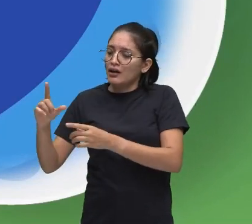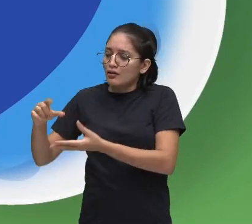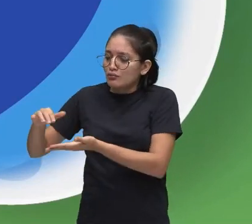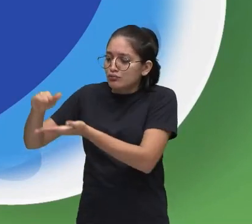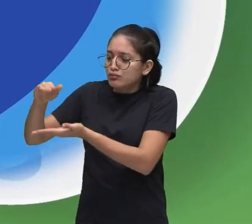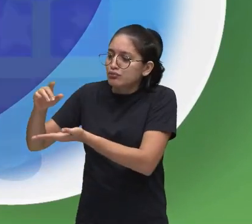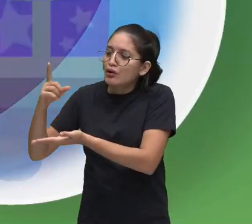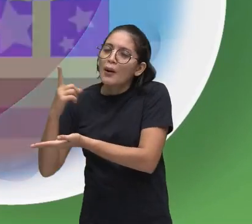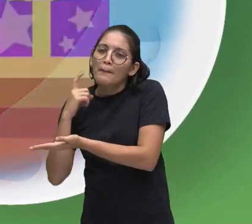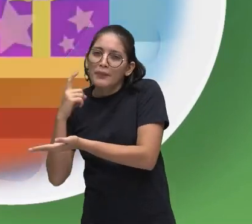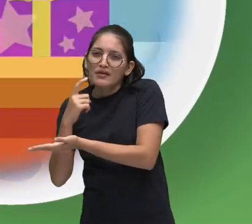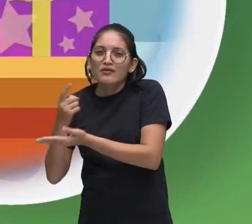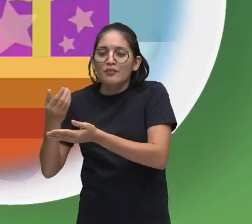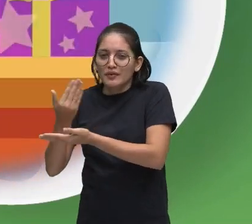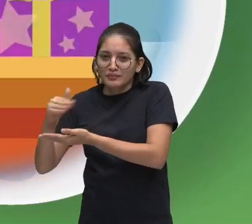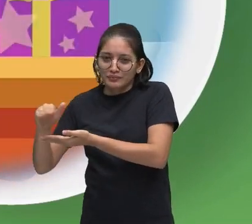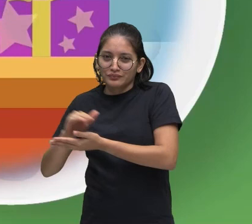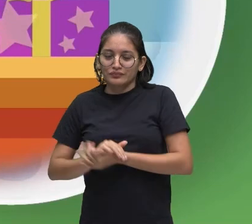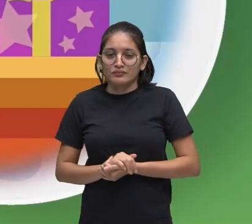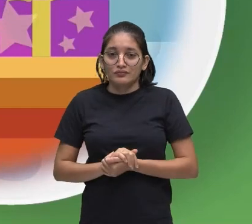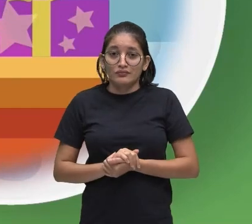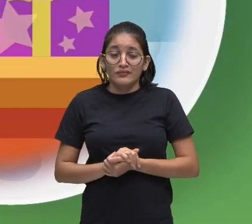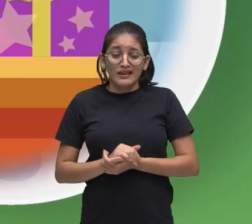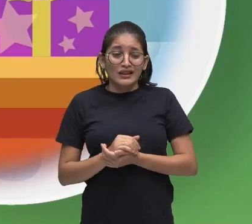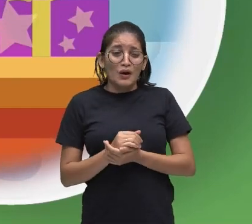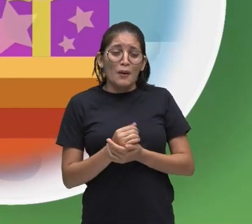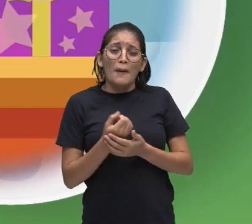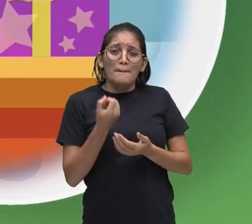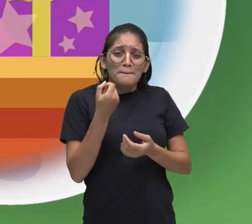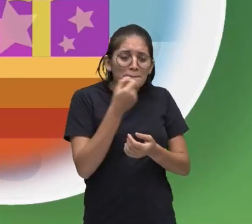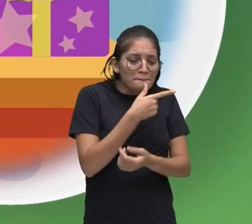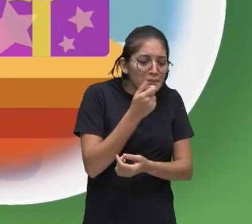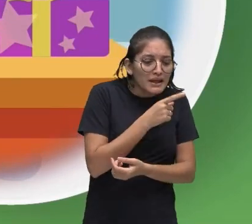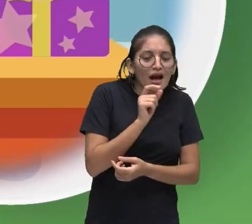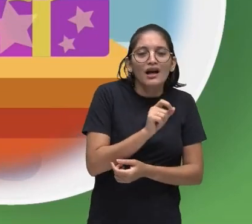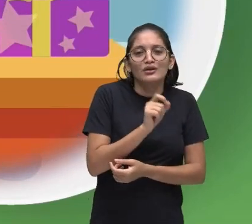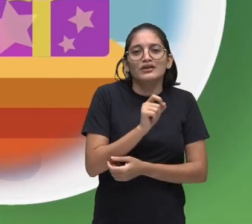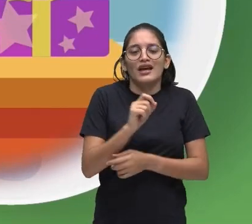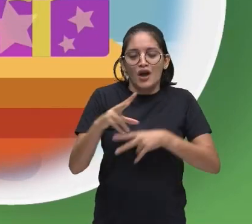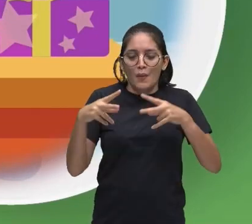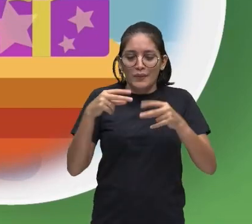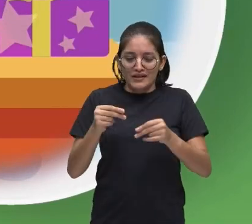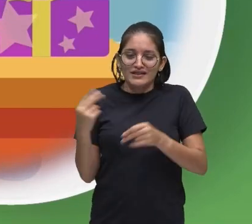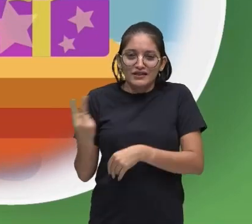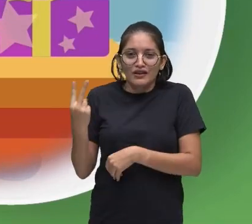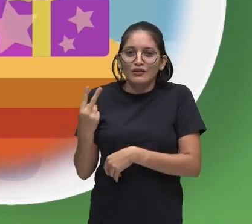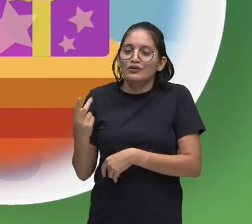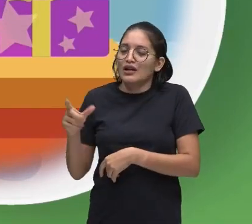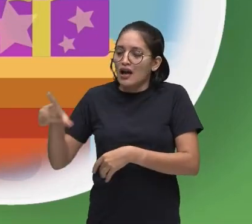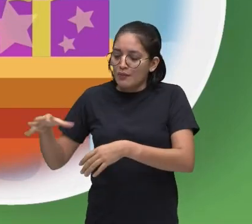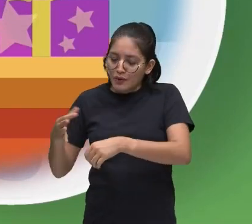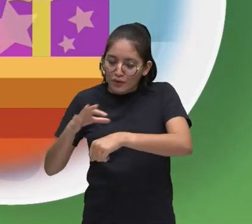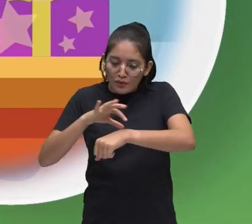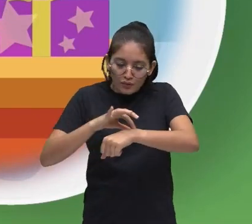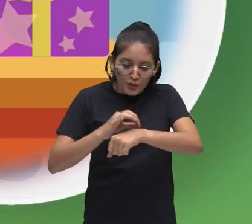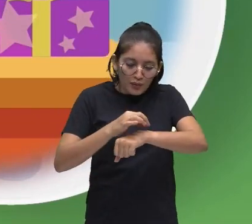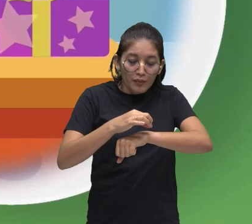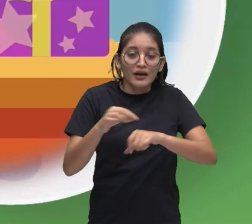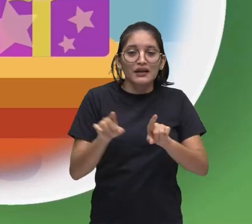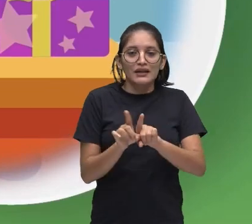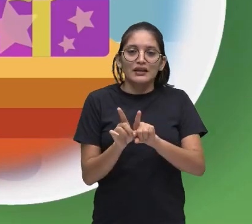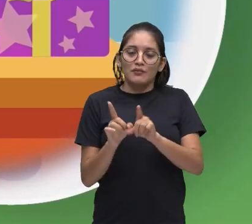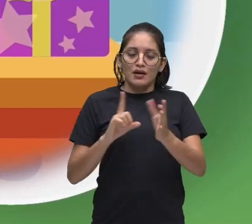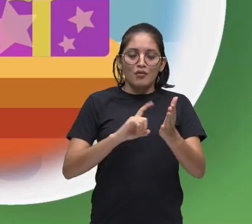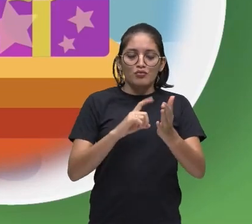metade. Apesar das piadas, ela disse que o presente era precioso e pôs a pulseira no braço e um pouco de perfume sobre a